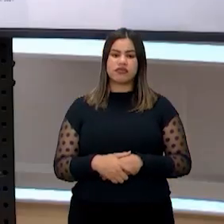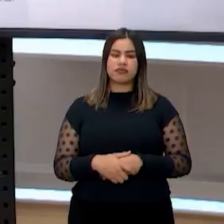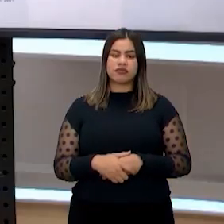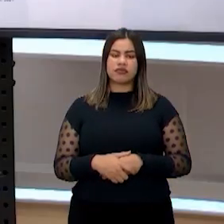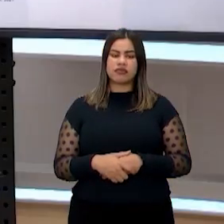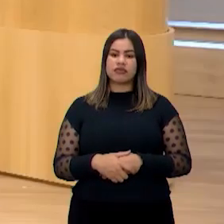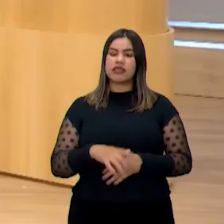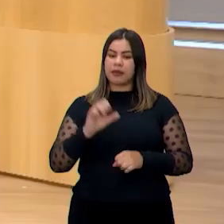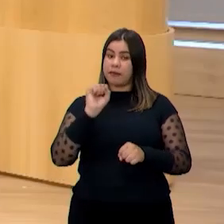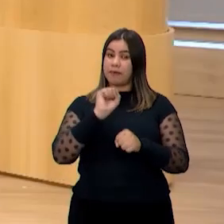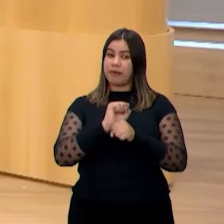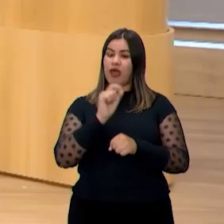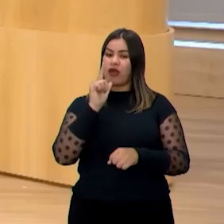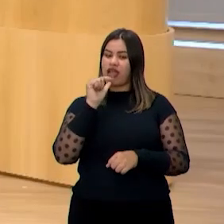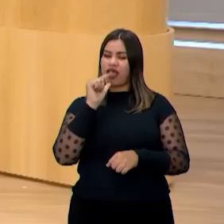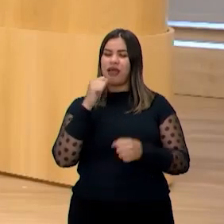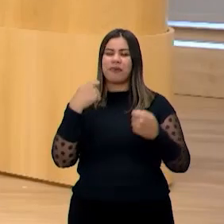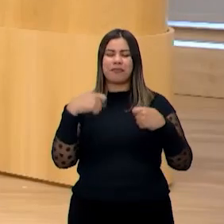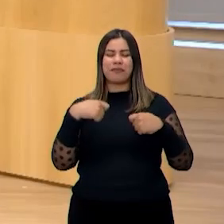Pausa para a aguinha aqui.